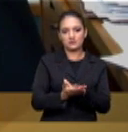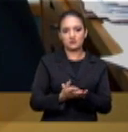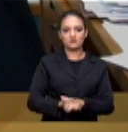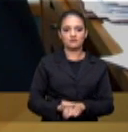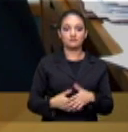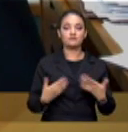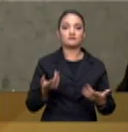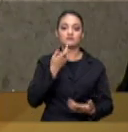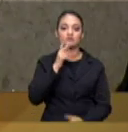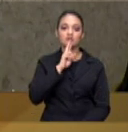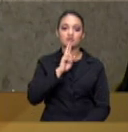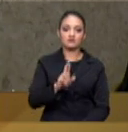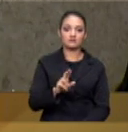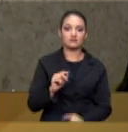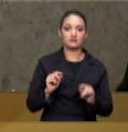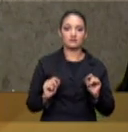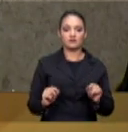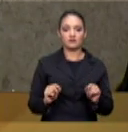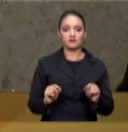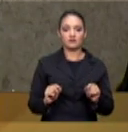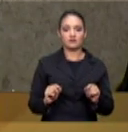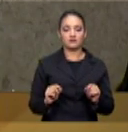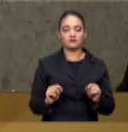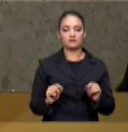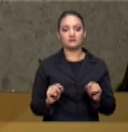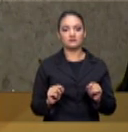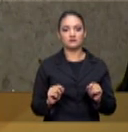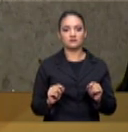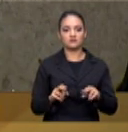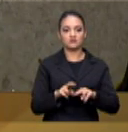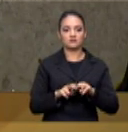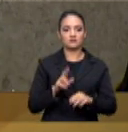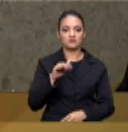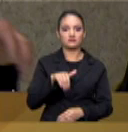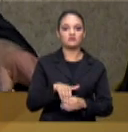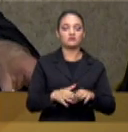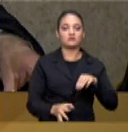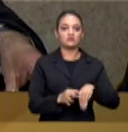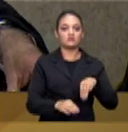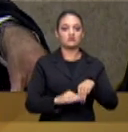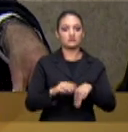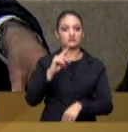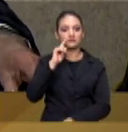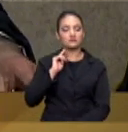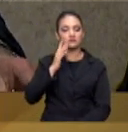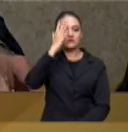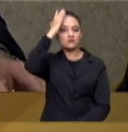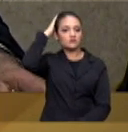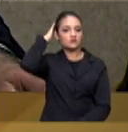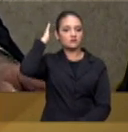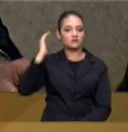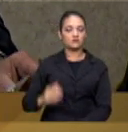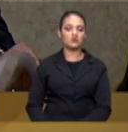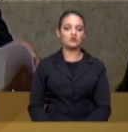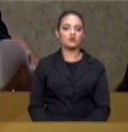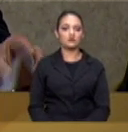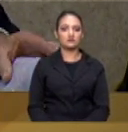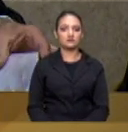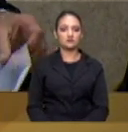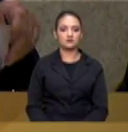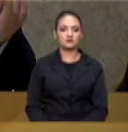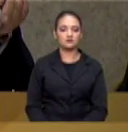Proclamo resultado após o voto do ministro Marco Aurélio, que